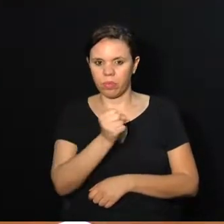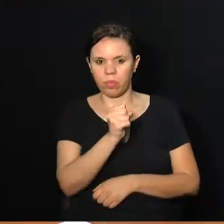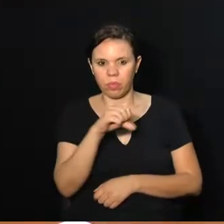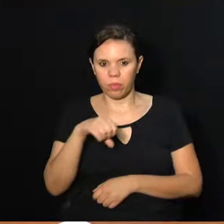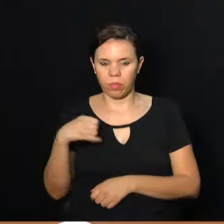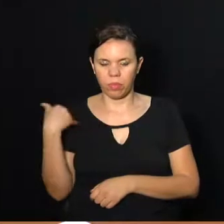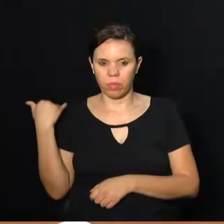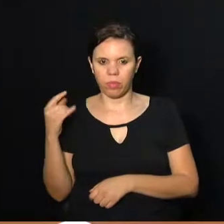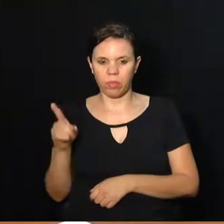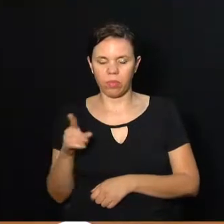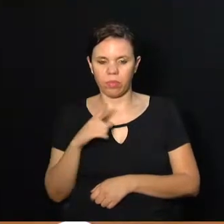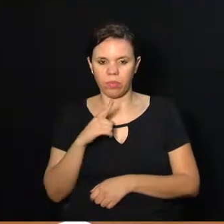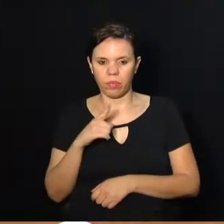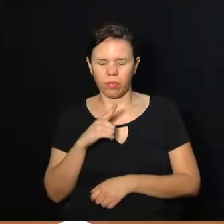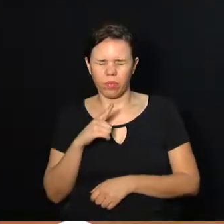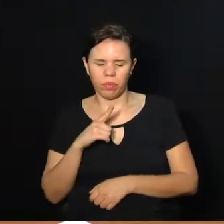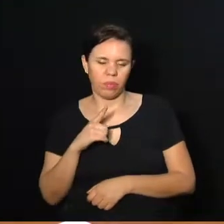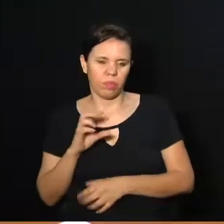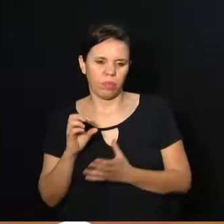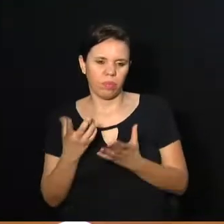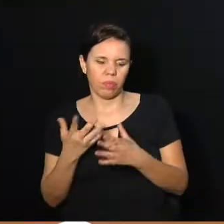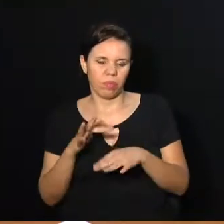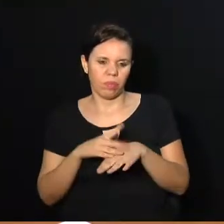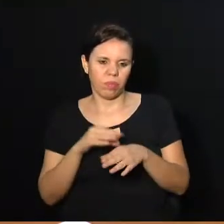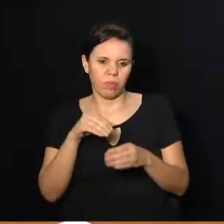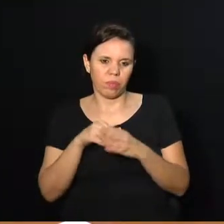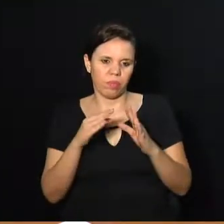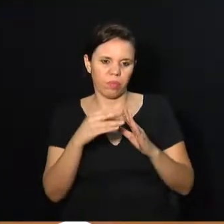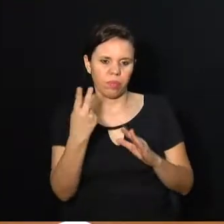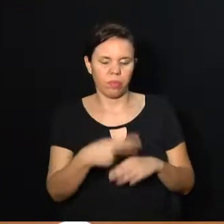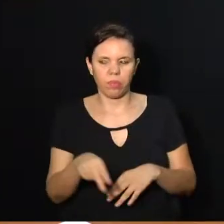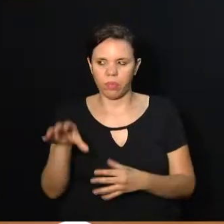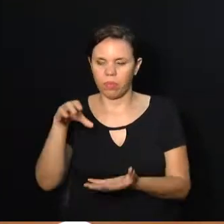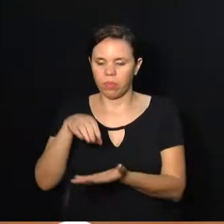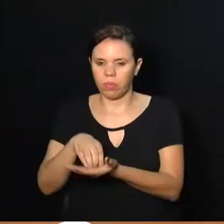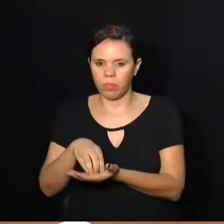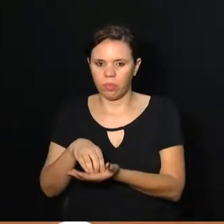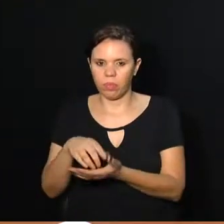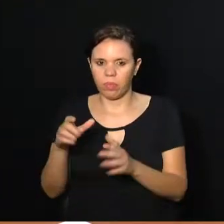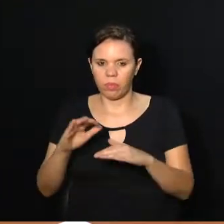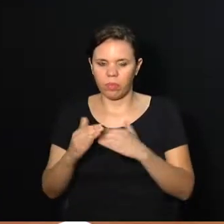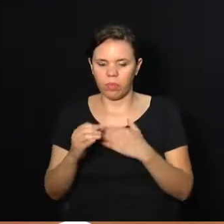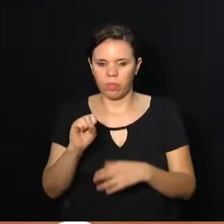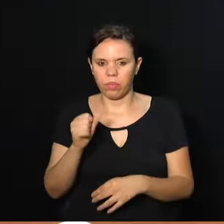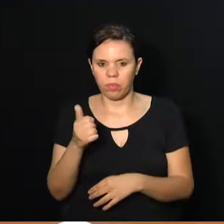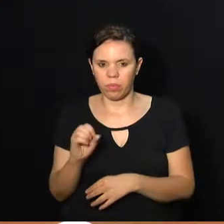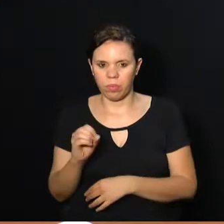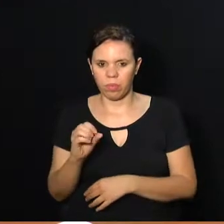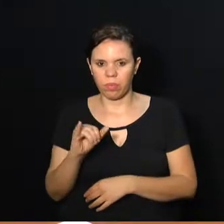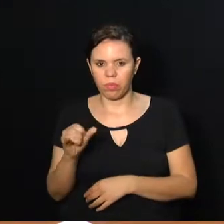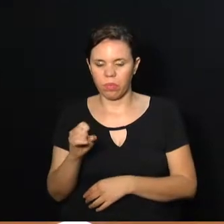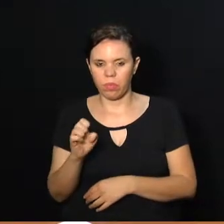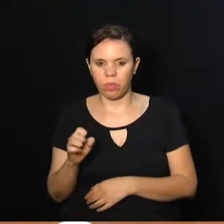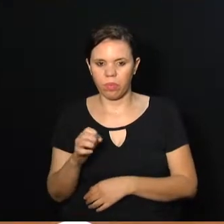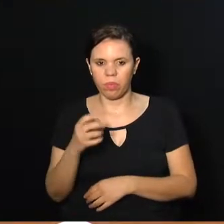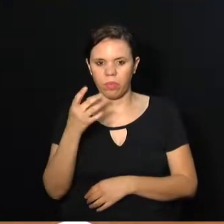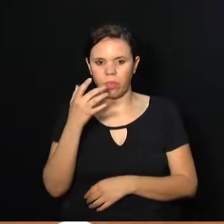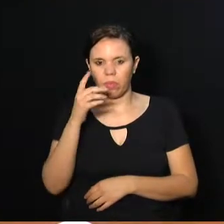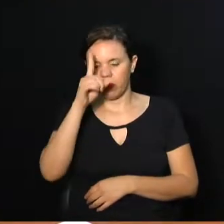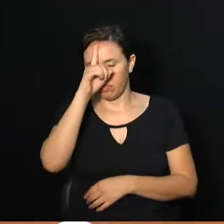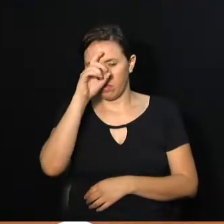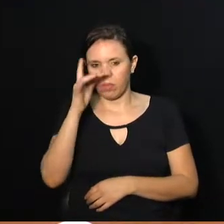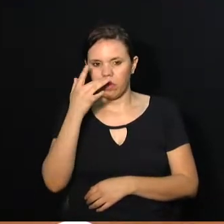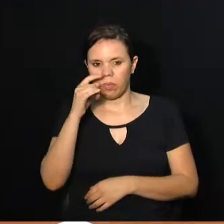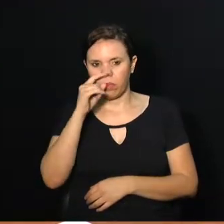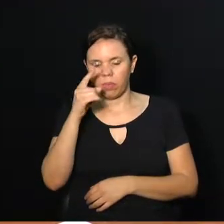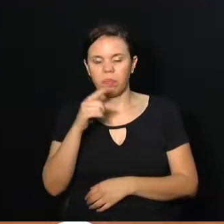que teve um acidente doméstico, enfim, ela foi para a UPA São José, foi para o Hospital Ouro Verde e ninguém viu o rasgo